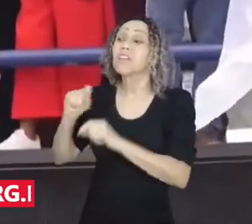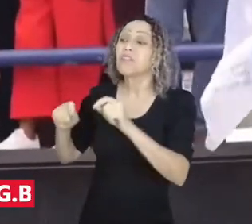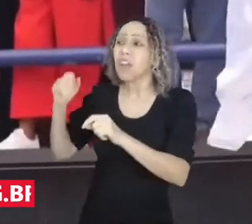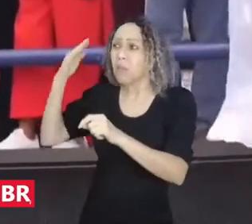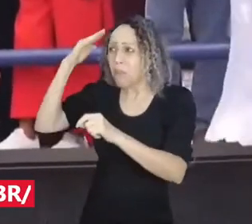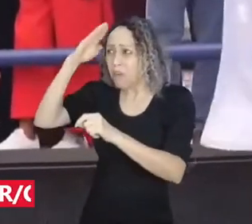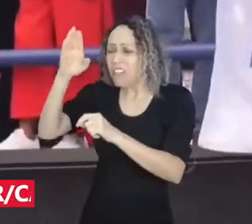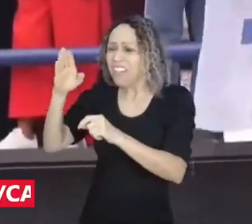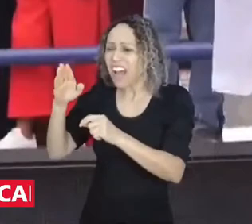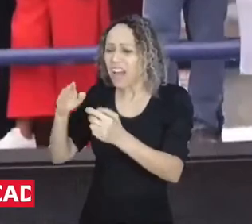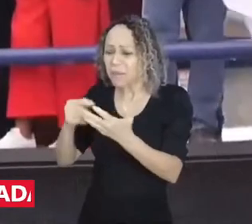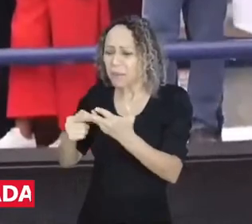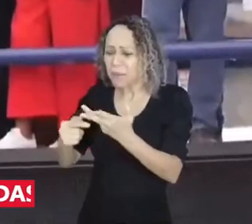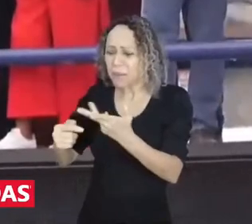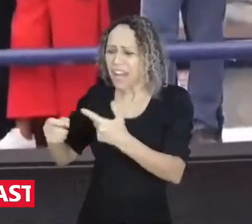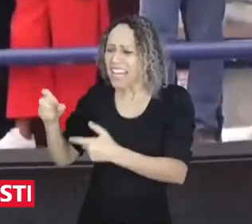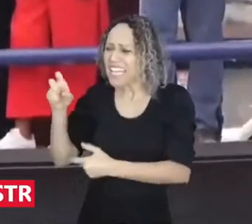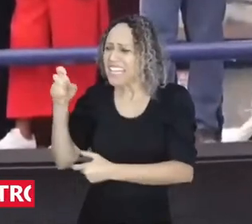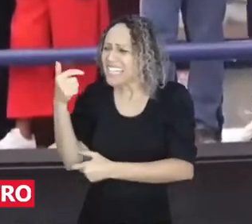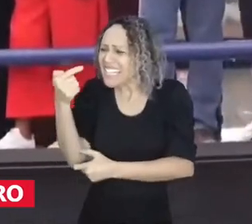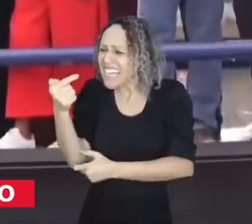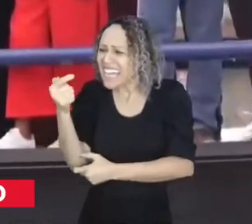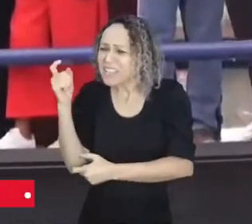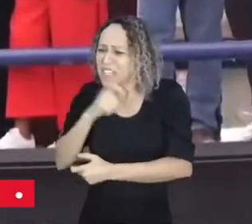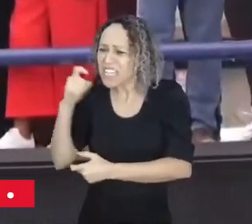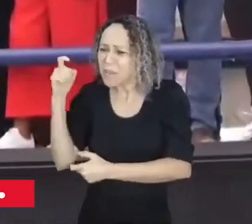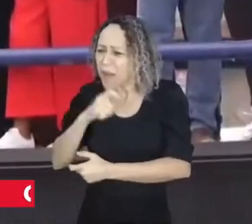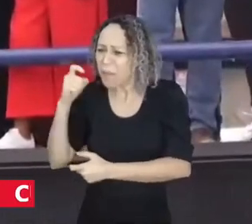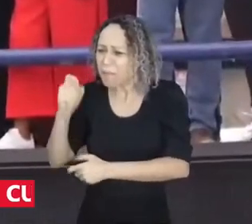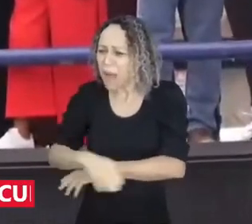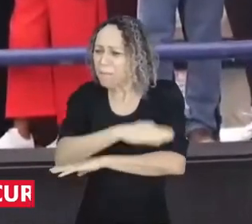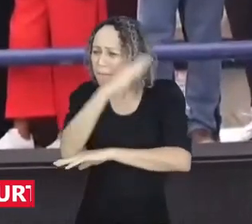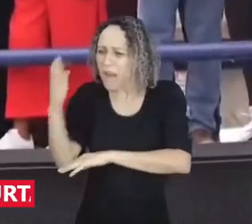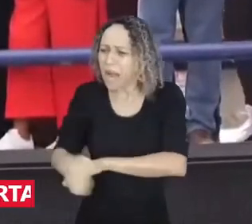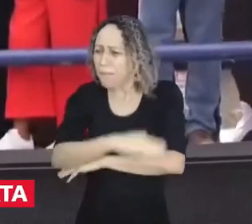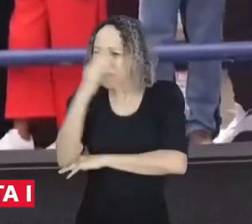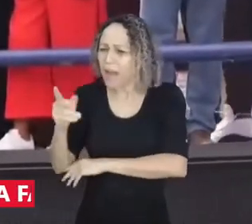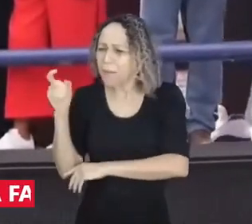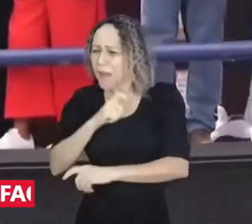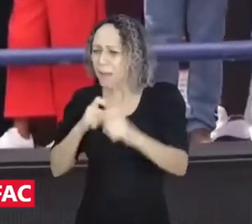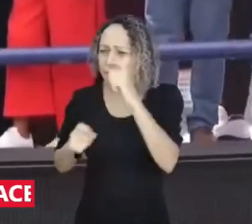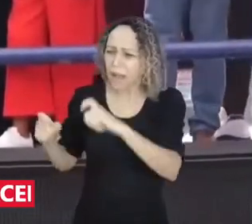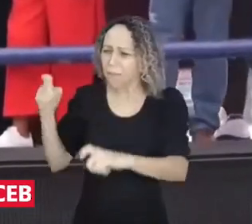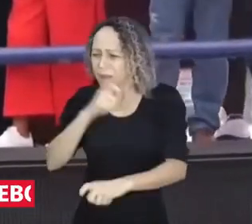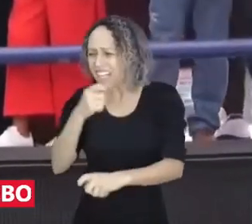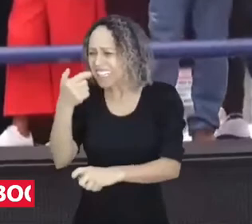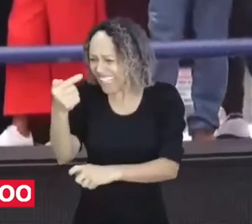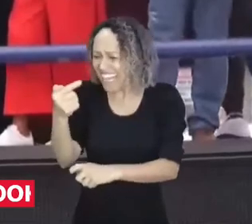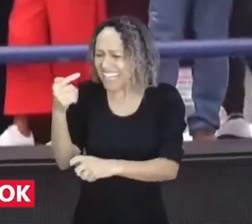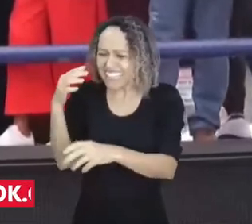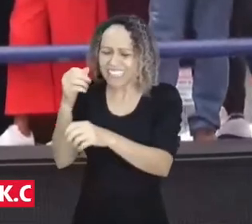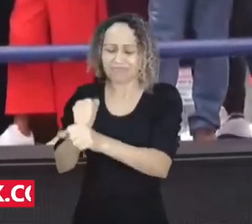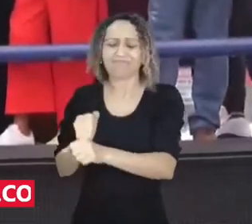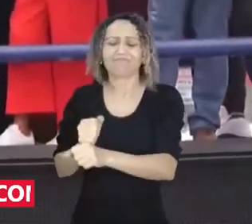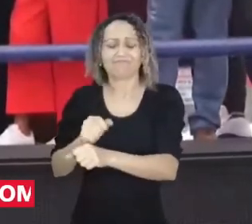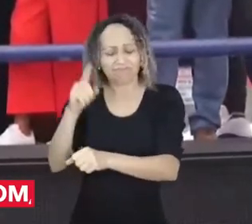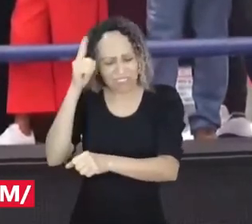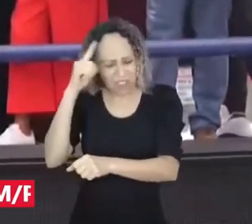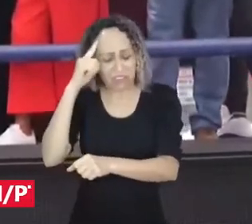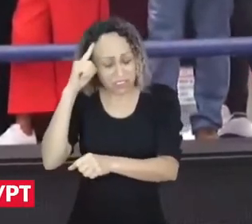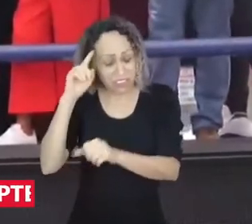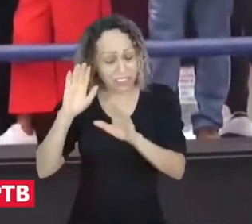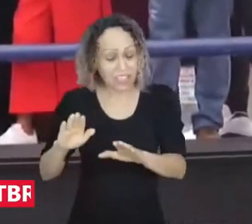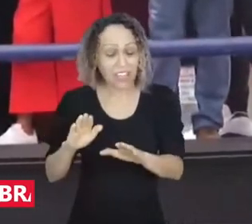dia. E ele gosta de mentir. Eu duvido vocês encontrarem uma obra